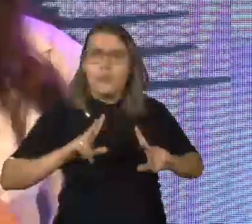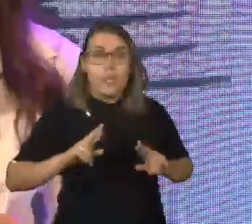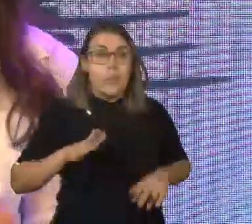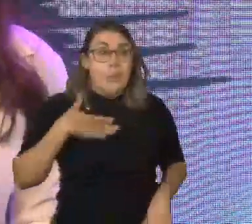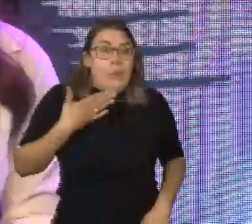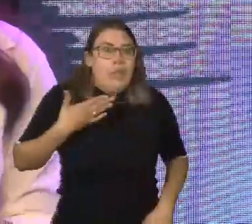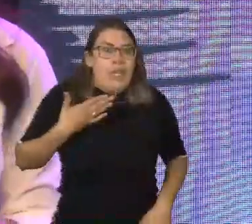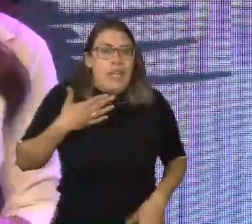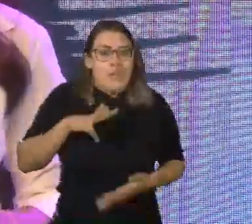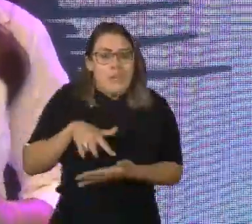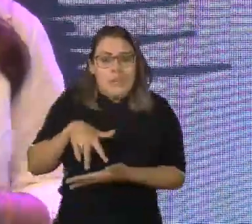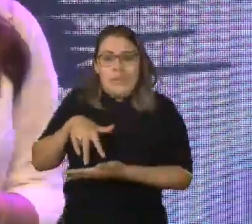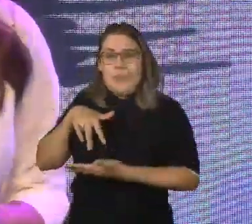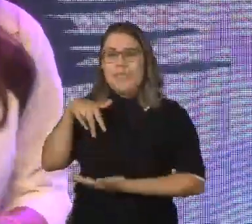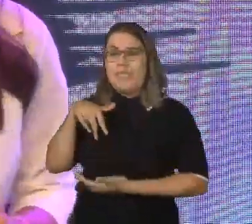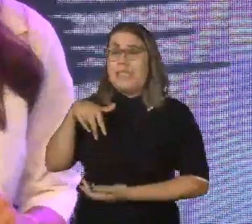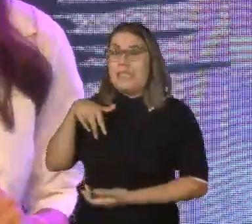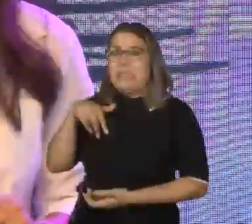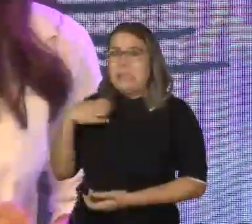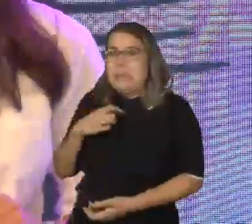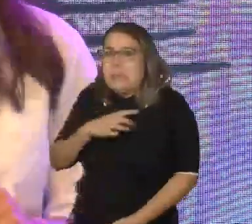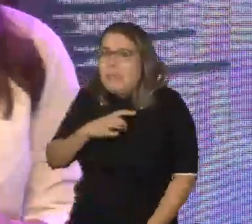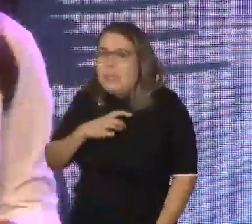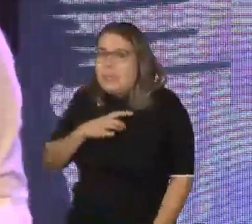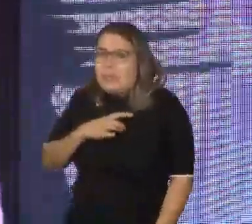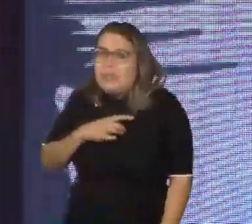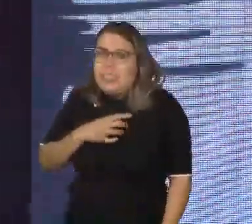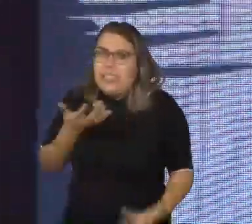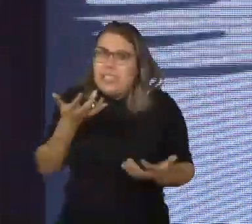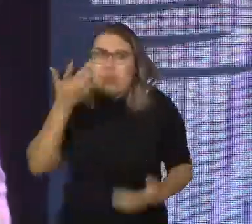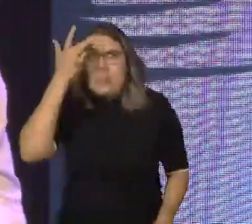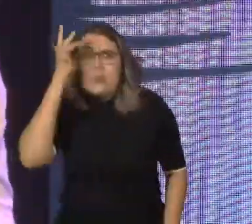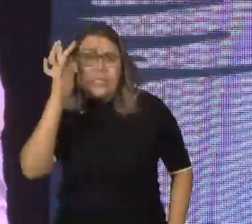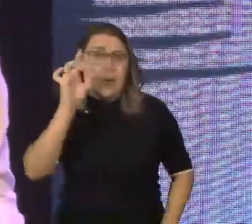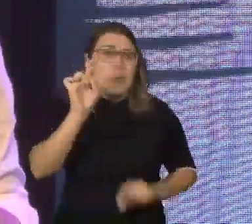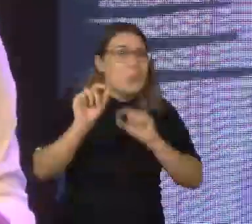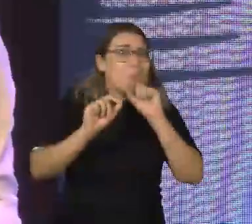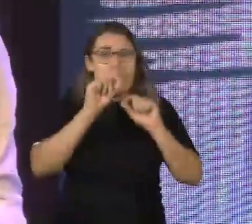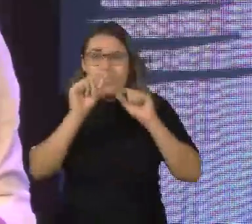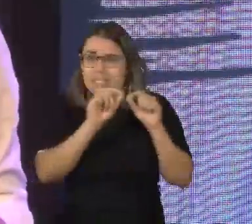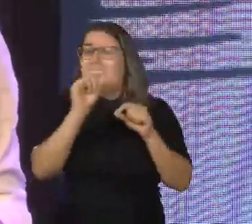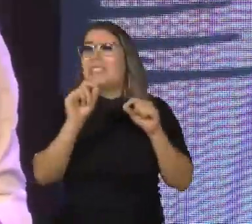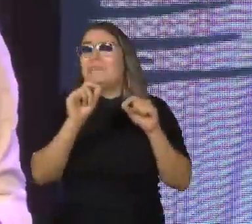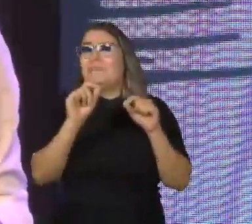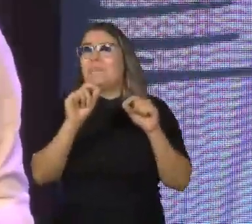gente dá um passo para trás, a gente fica com medo e a gente não sabe o que fazer. Muitas vezes nós